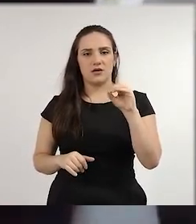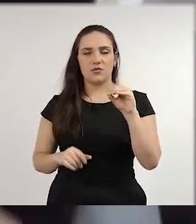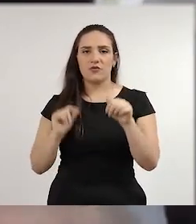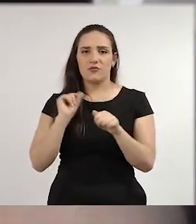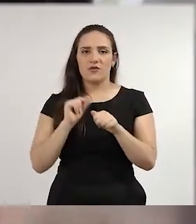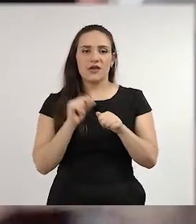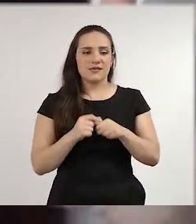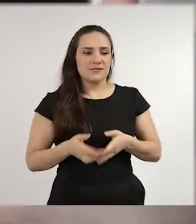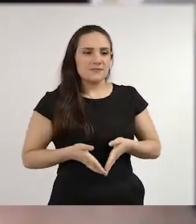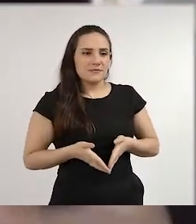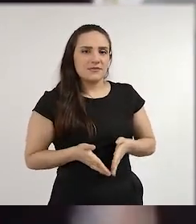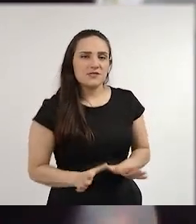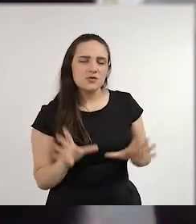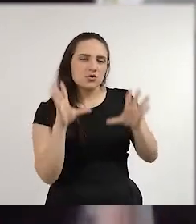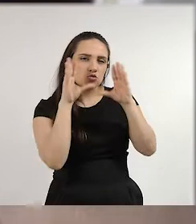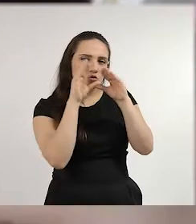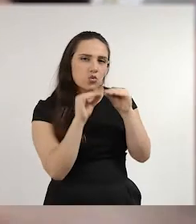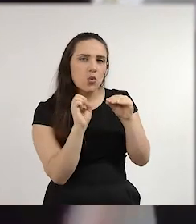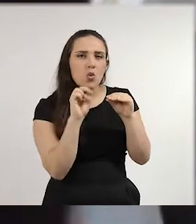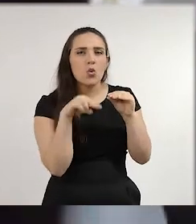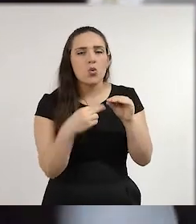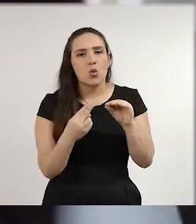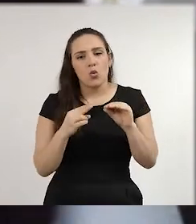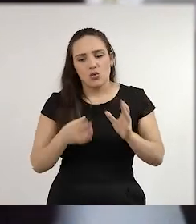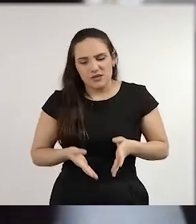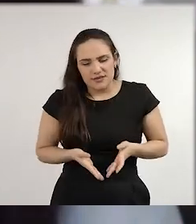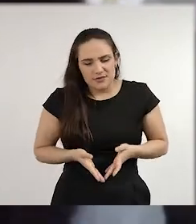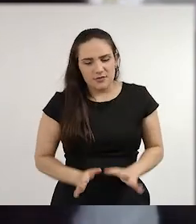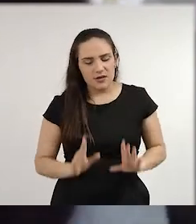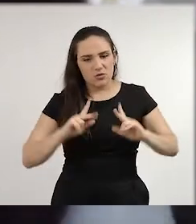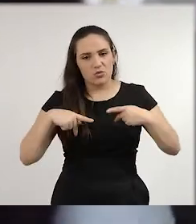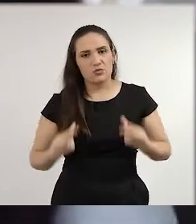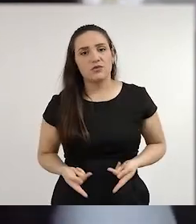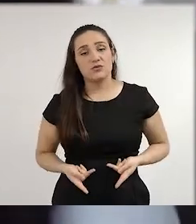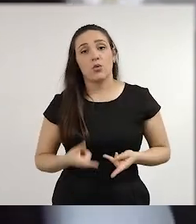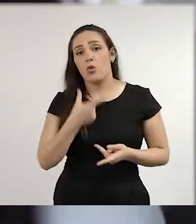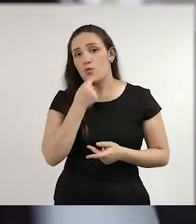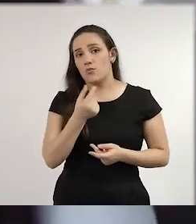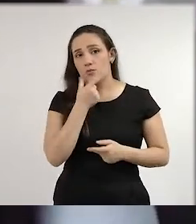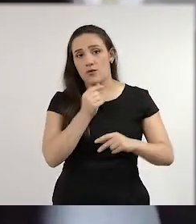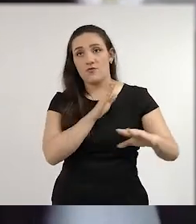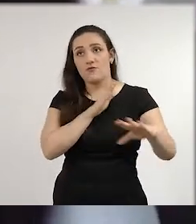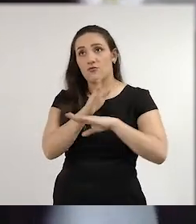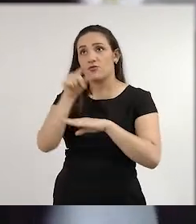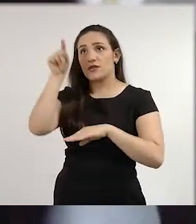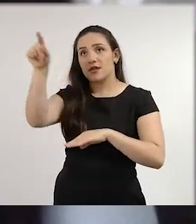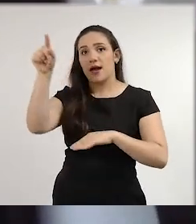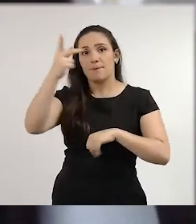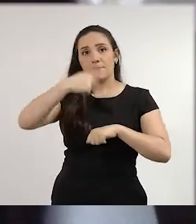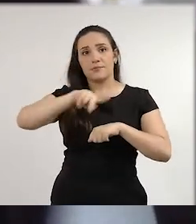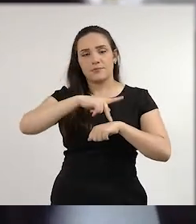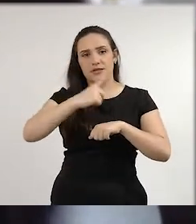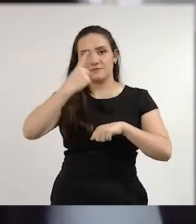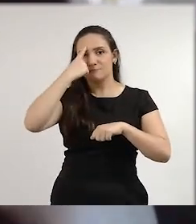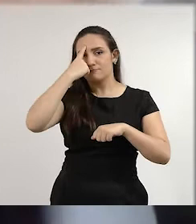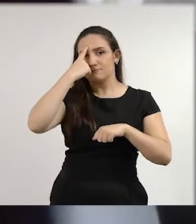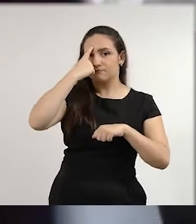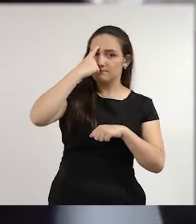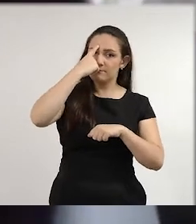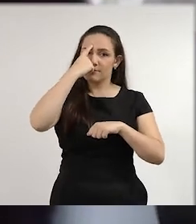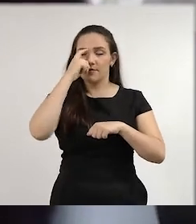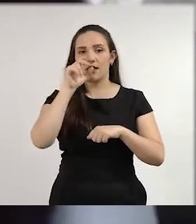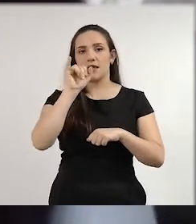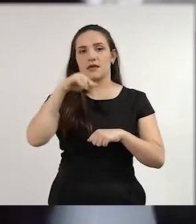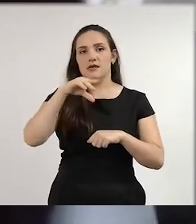humanizado, onde a mãe consegue sentir suas emoções, ele foi para a Índia. E ele estava no meio de